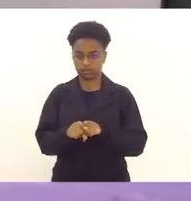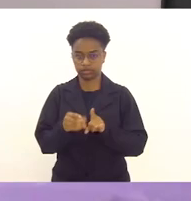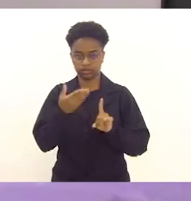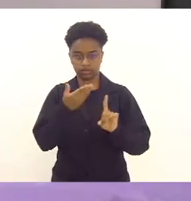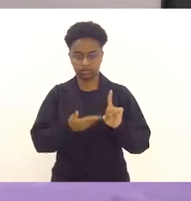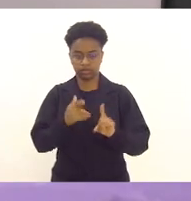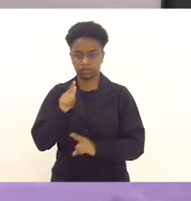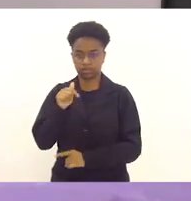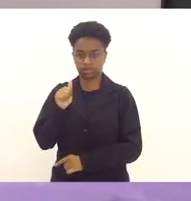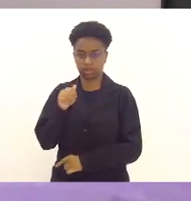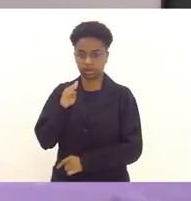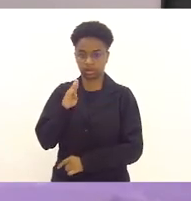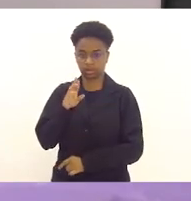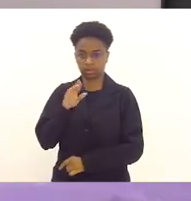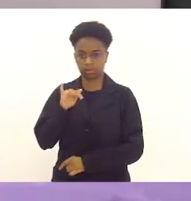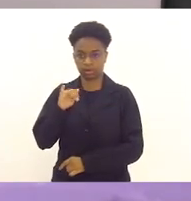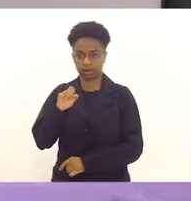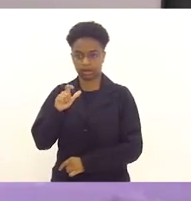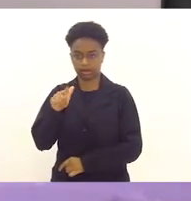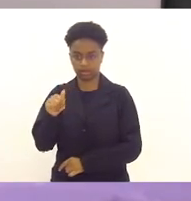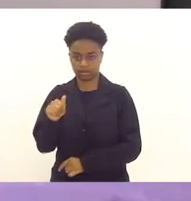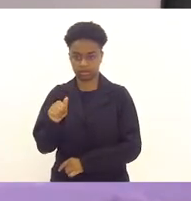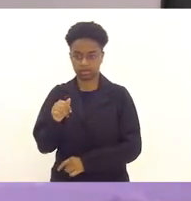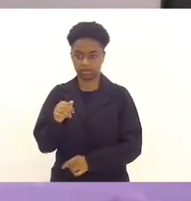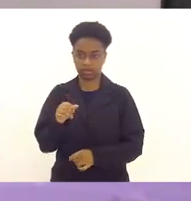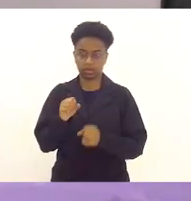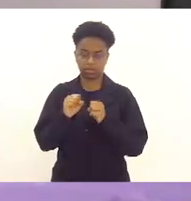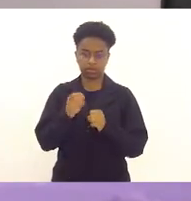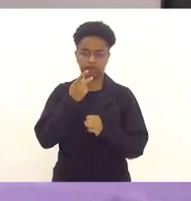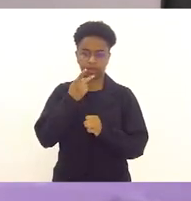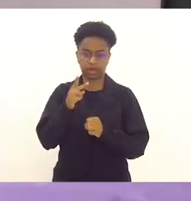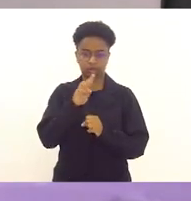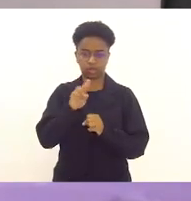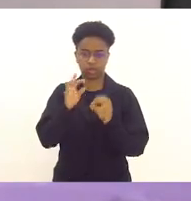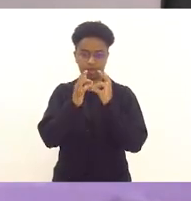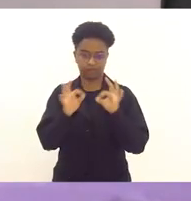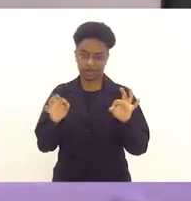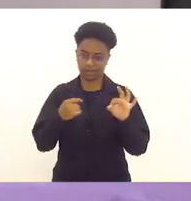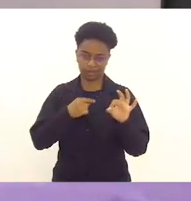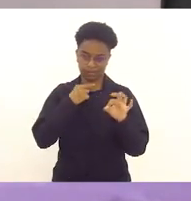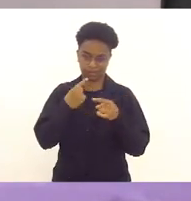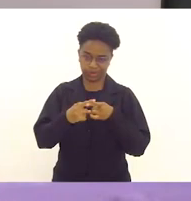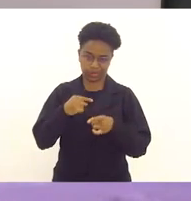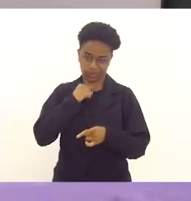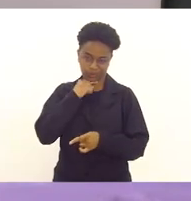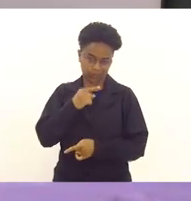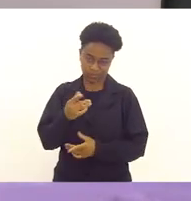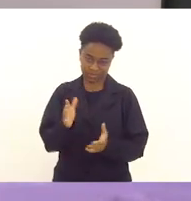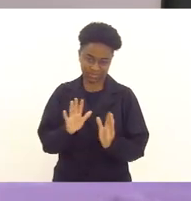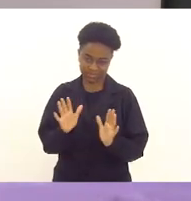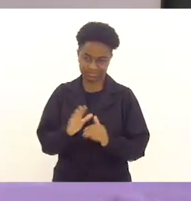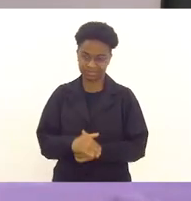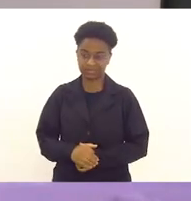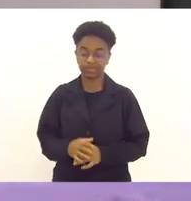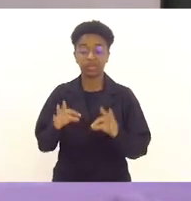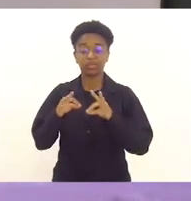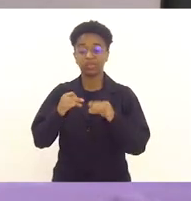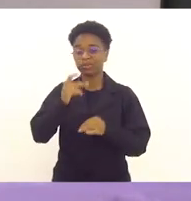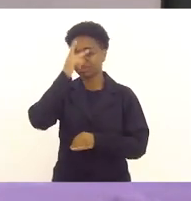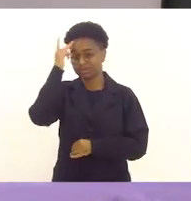Gabriela Von E aí você fala o seu sobrenome Cadê ela todo mundo